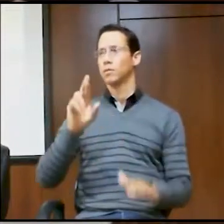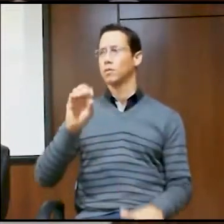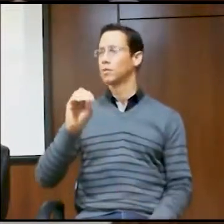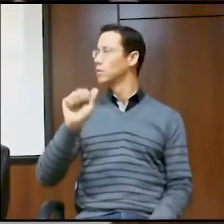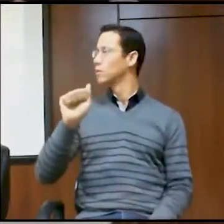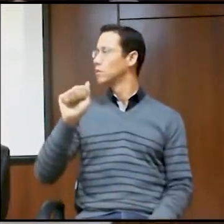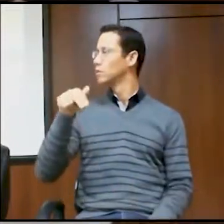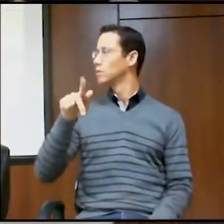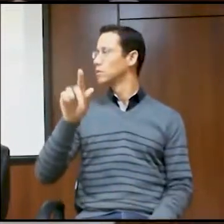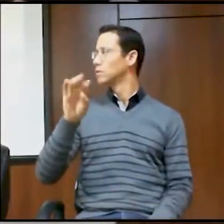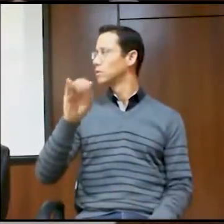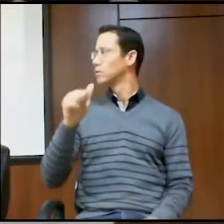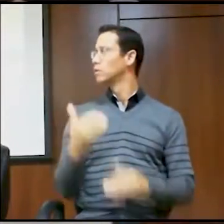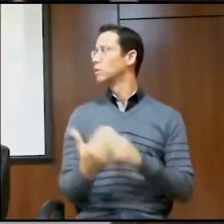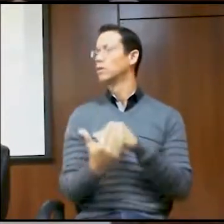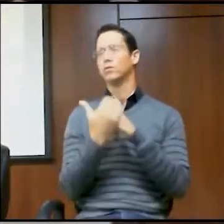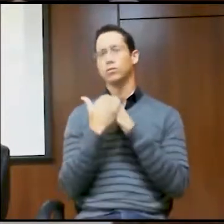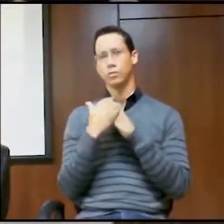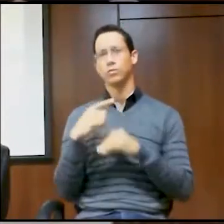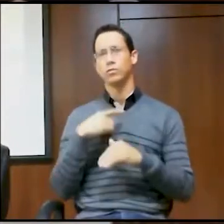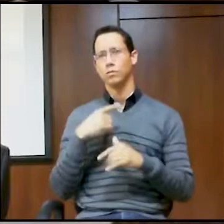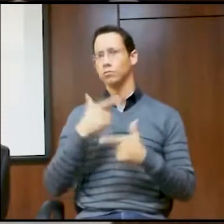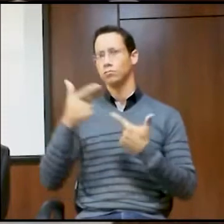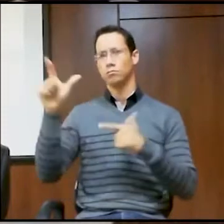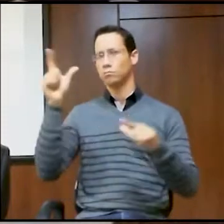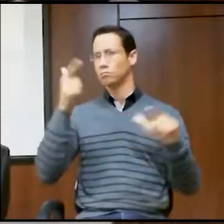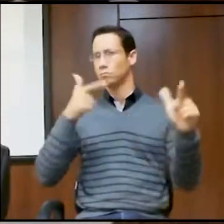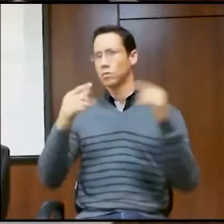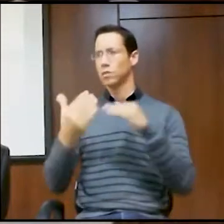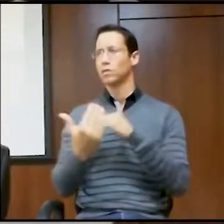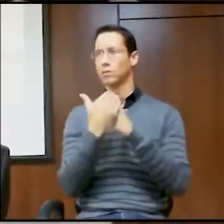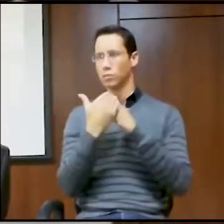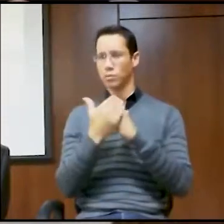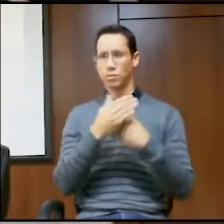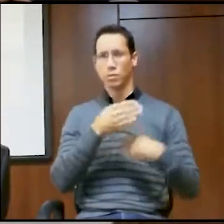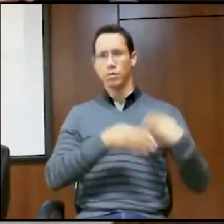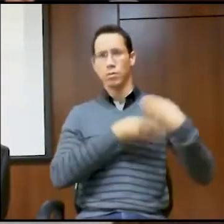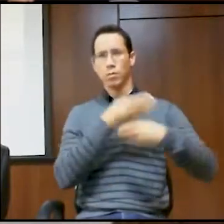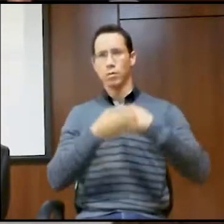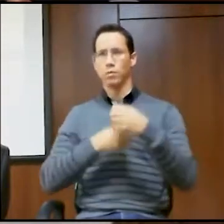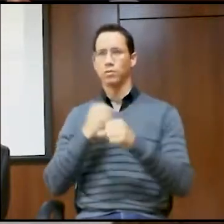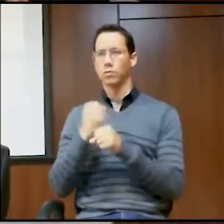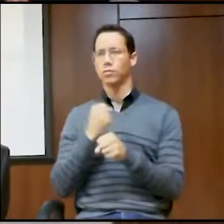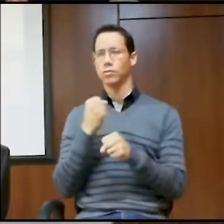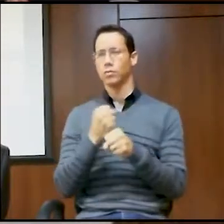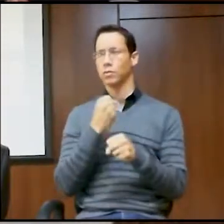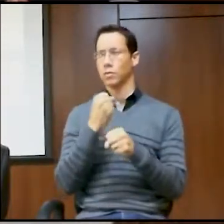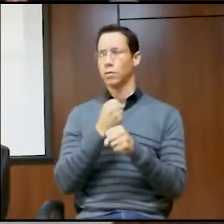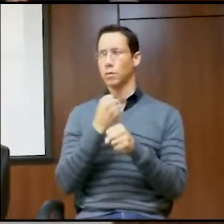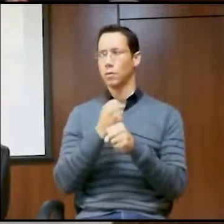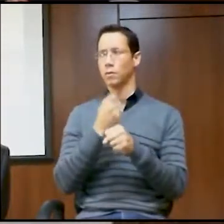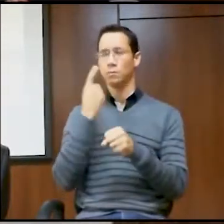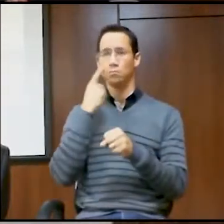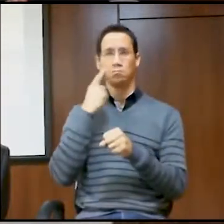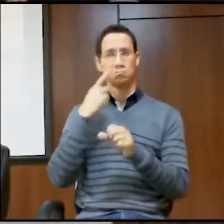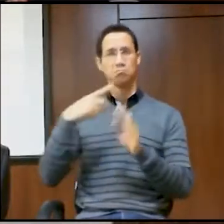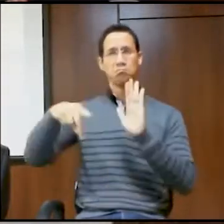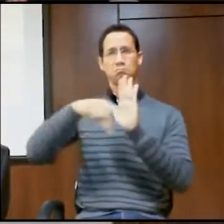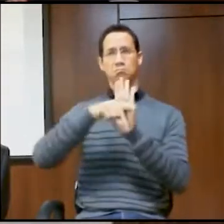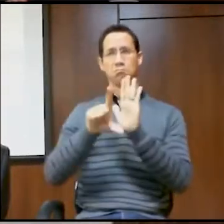nisso, outras pessoas, historicamente, né, vem nos ajudando nesse processo de construção, propor um PL